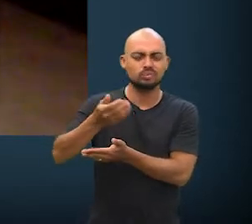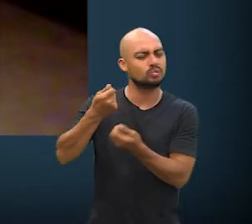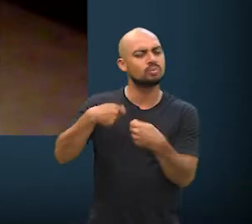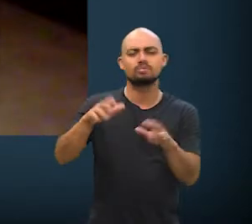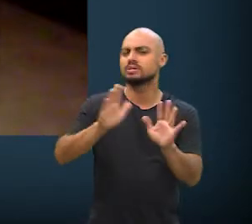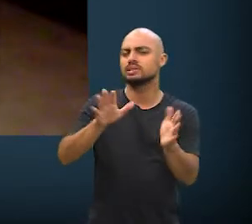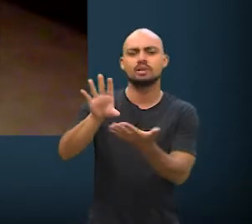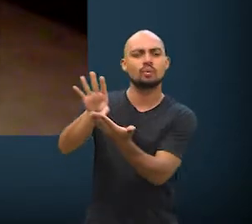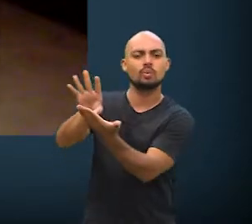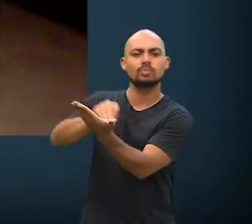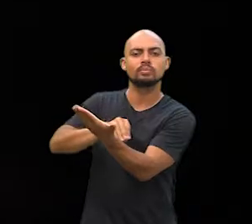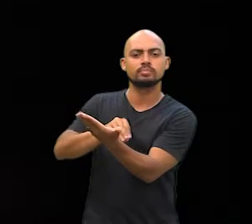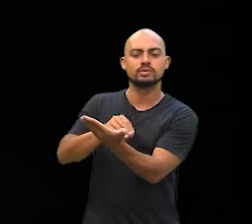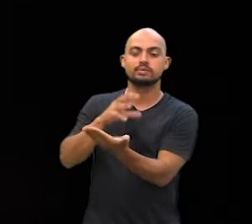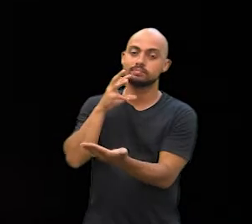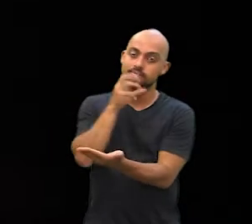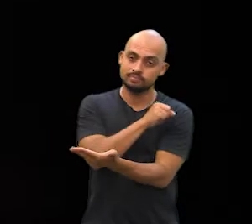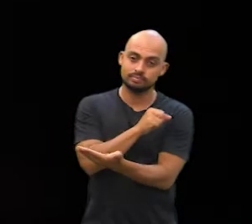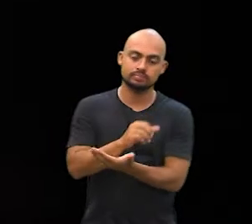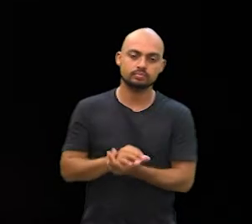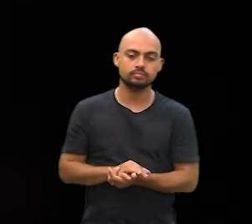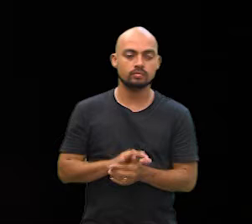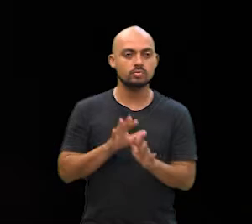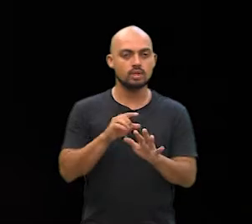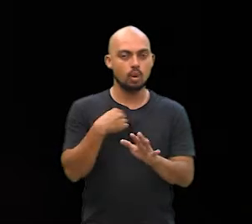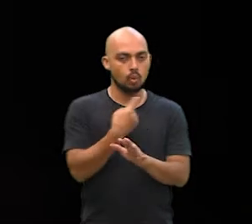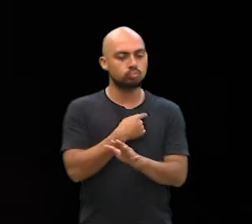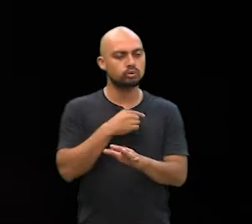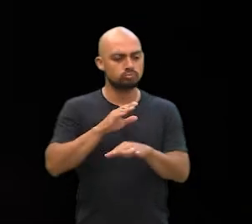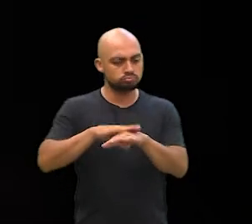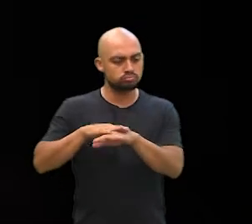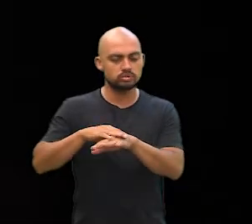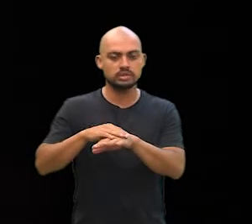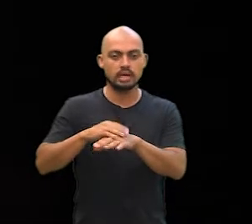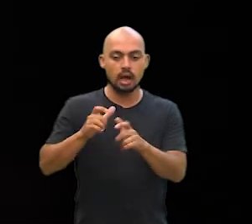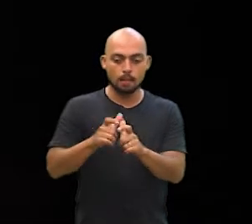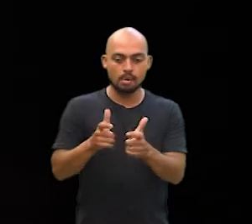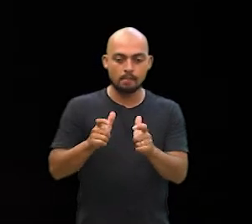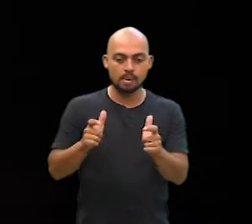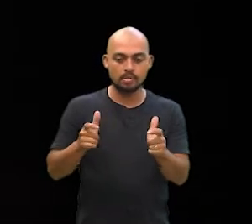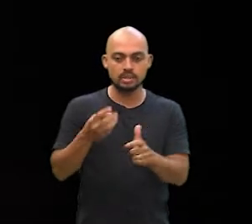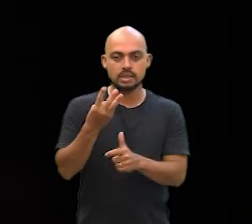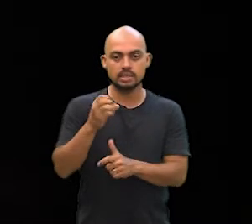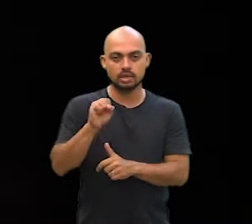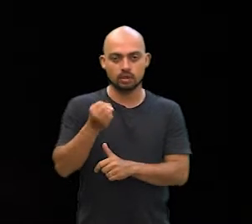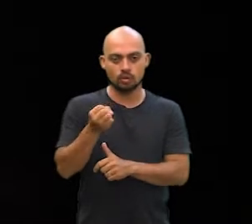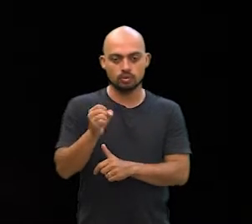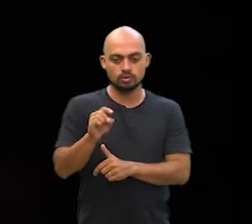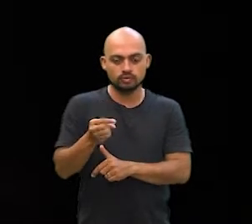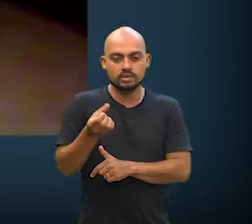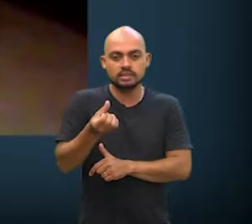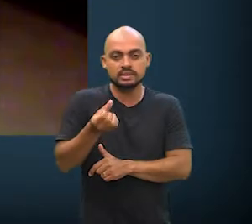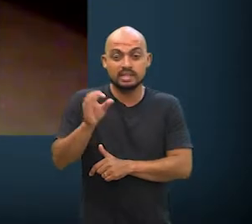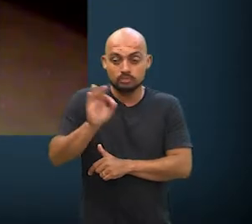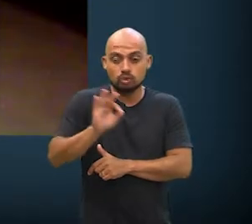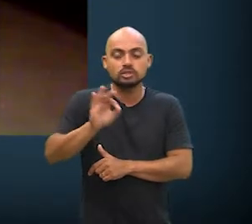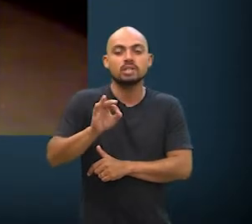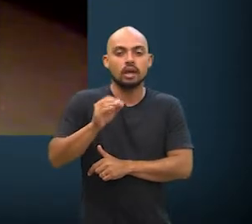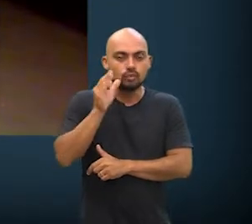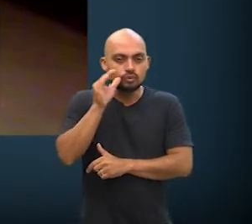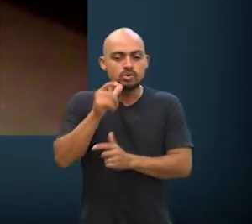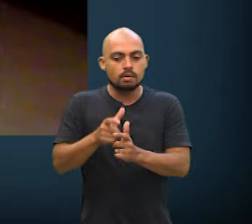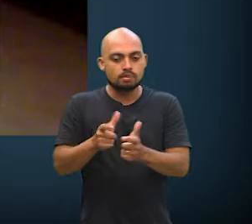Junto com isso, quando a gente fala que a gente aumentou 38,6% do nosso quadro de funcionários, mais